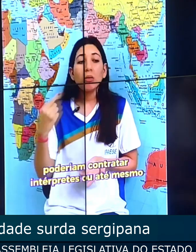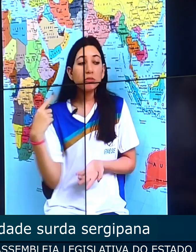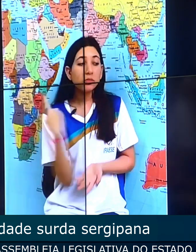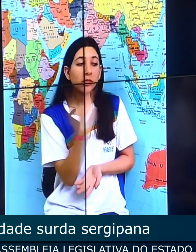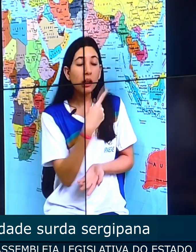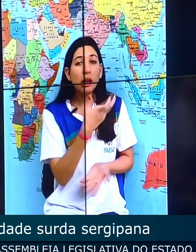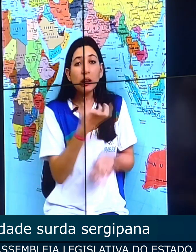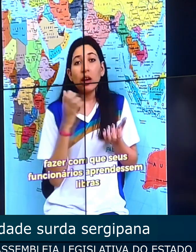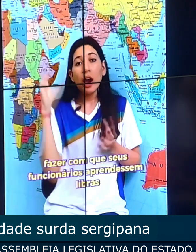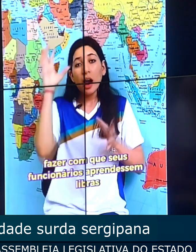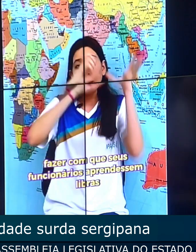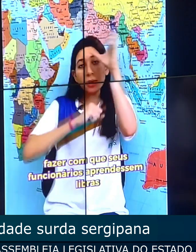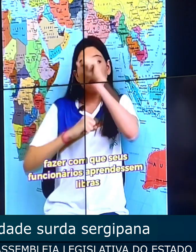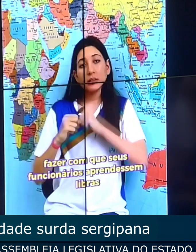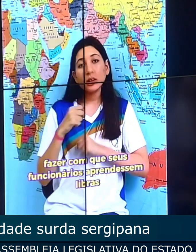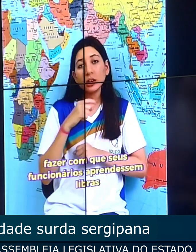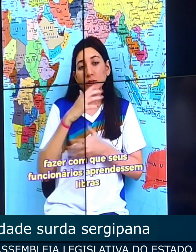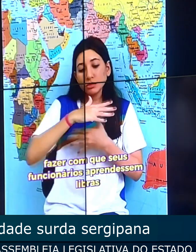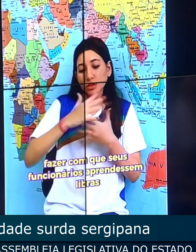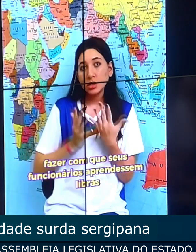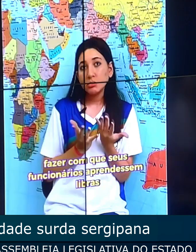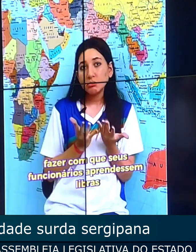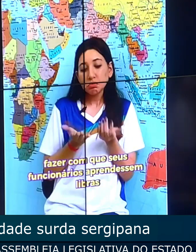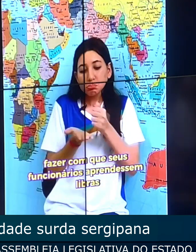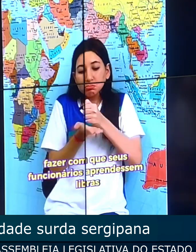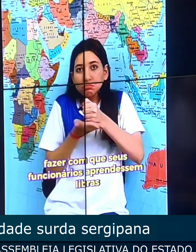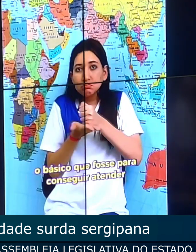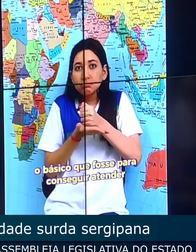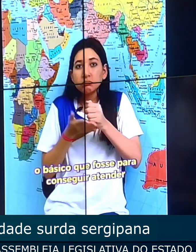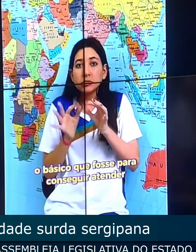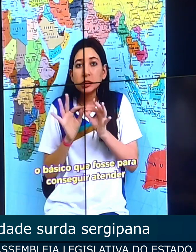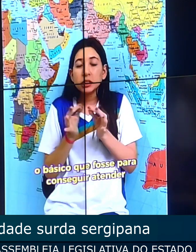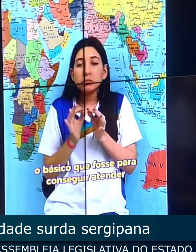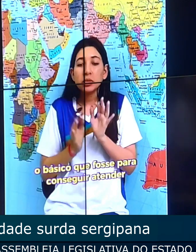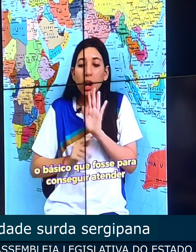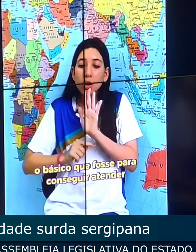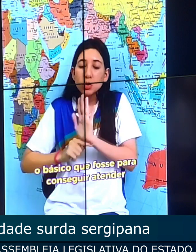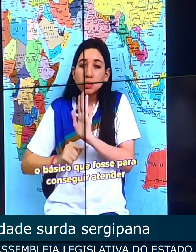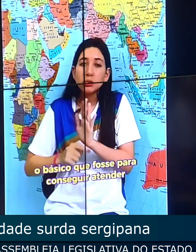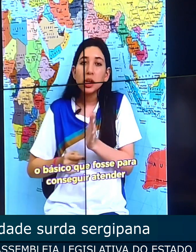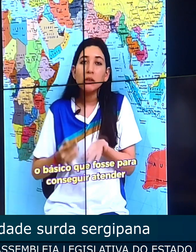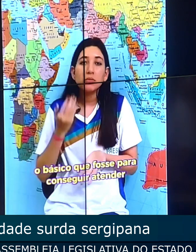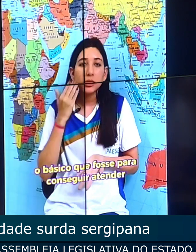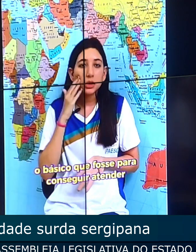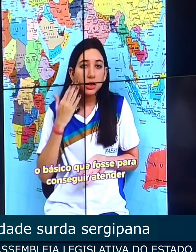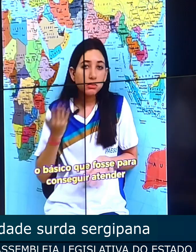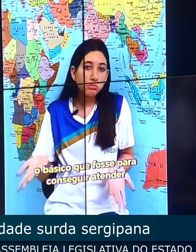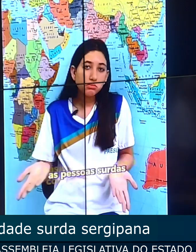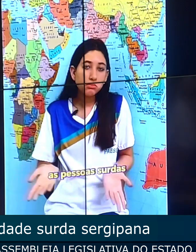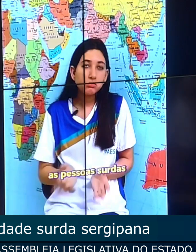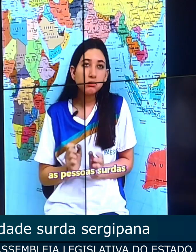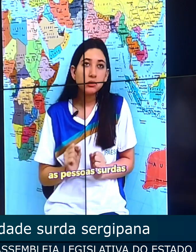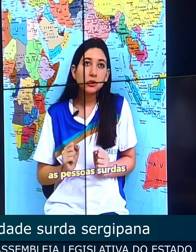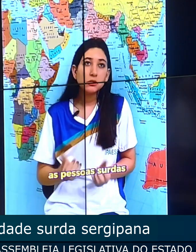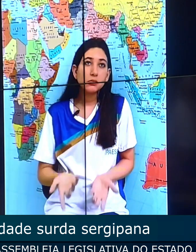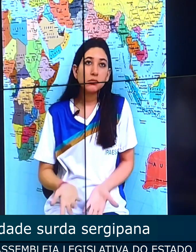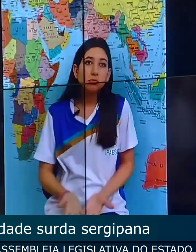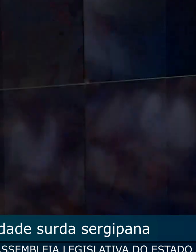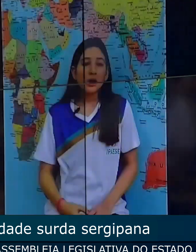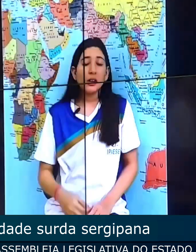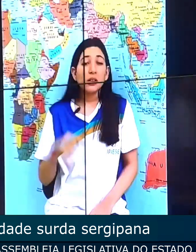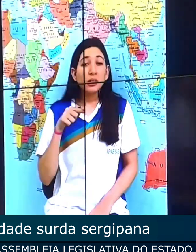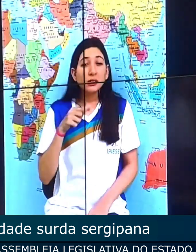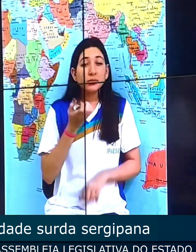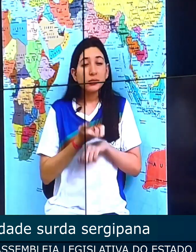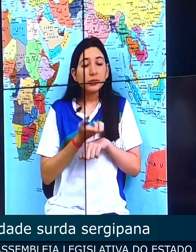mesmo fazer com que seus funcionários aprendessem Libras, o básico que fosse, para conseguir atender pessoas surdas.